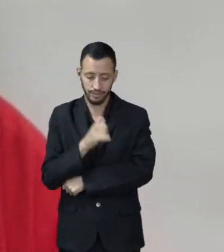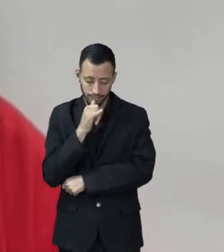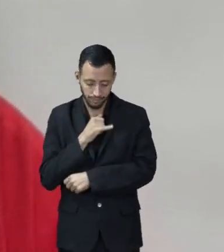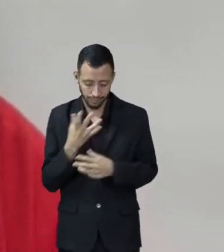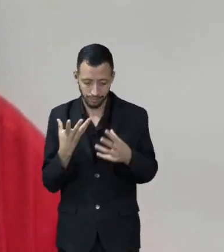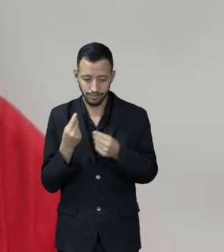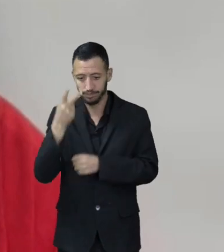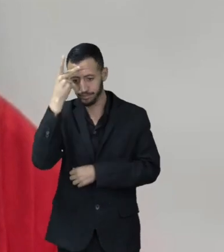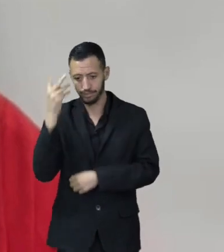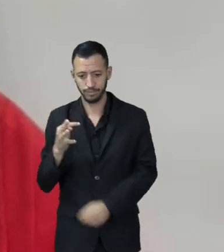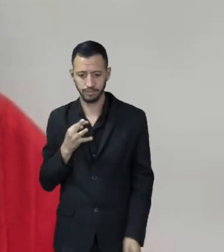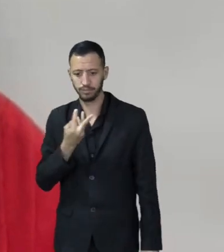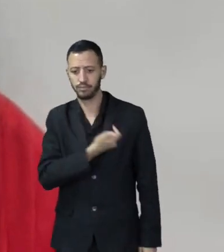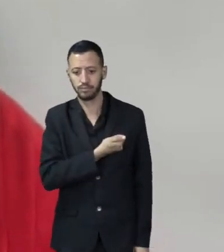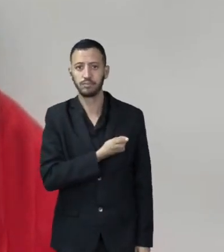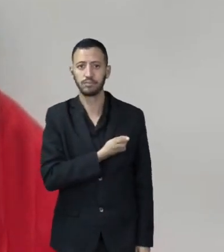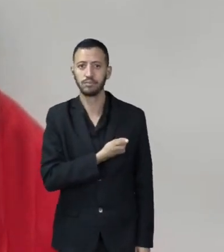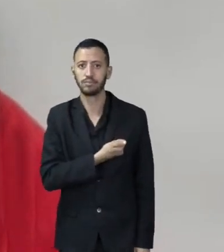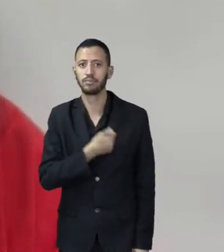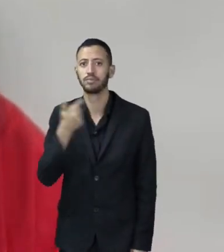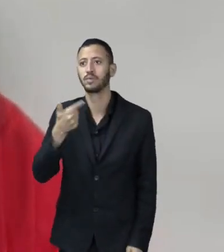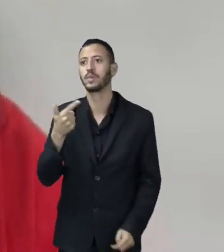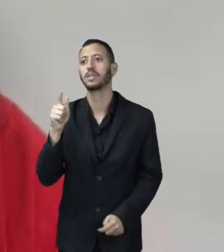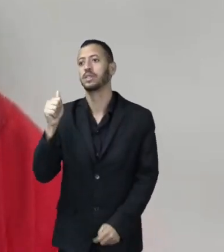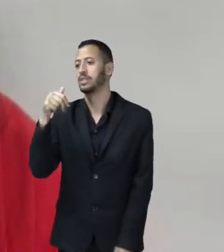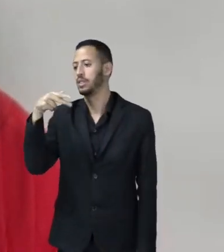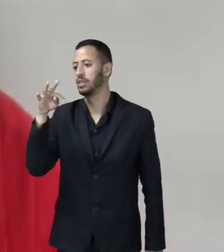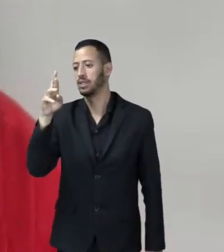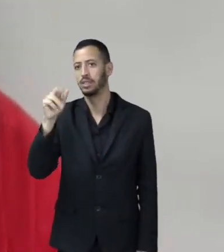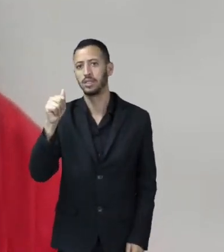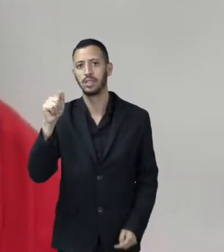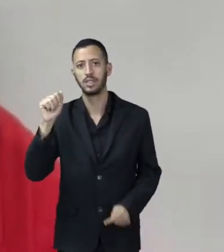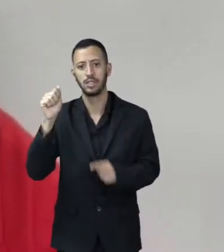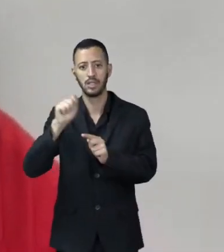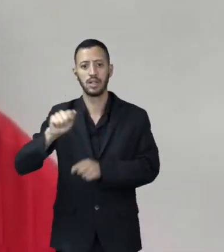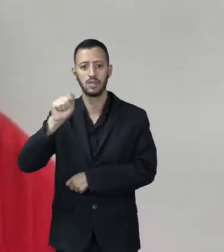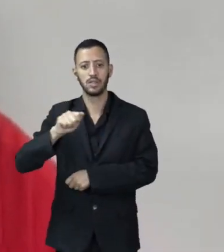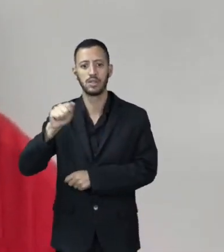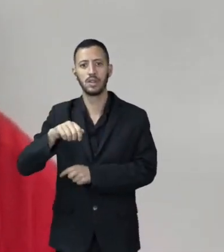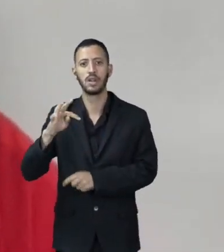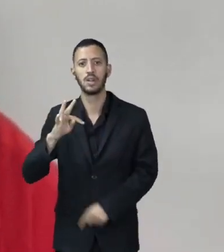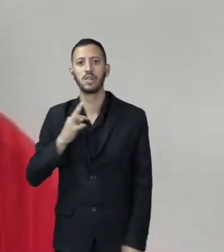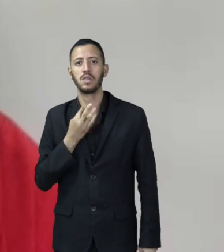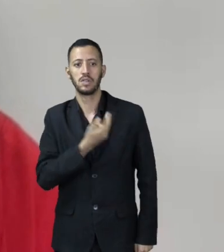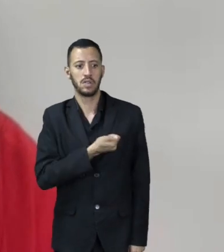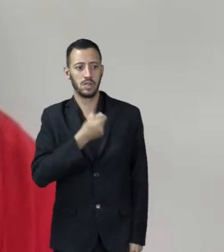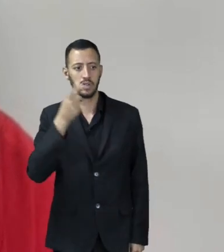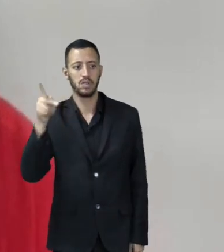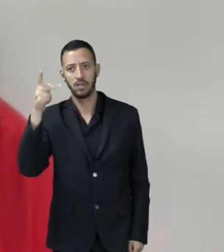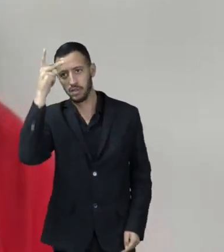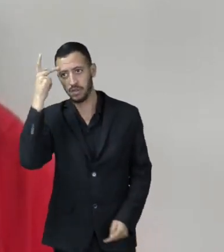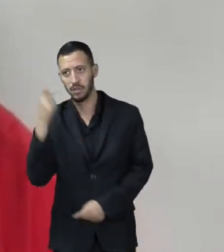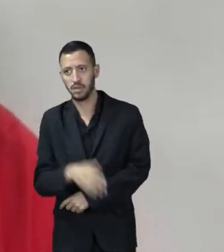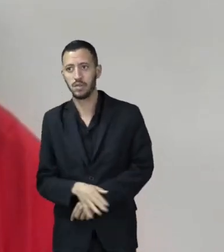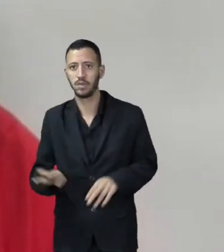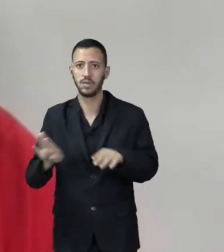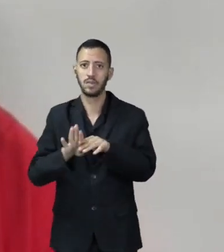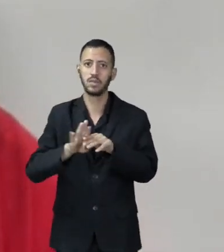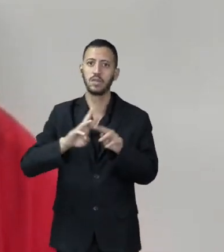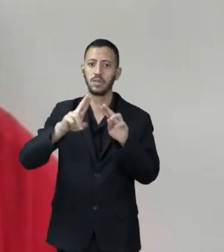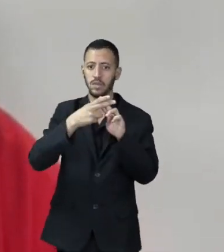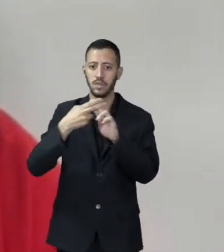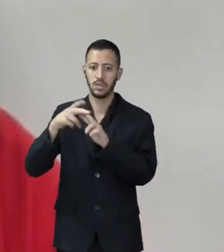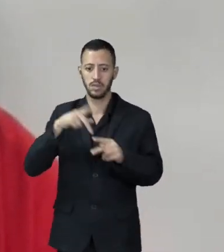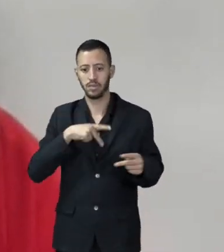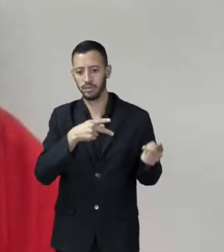muitas pessoas trans, ainda, segundo a ANTRA, que é a Associação Nacional de Travestis e Transsexuais, e lembrando que o SUS tem a